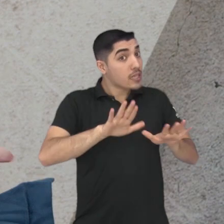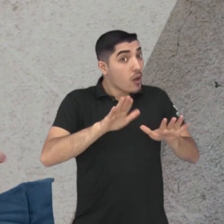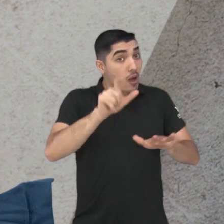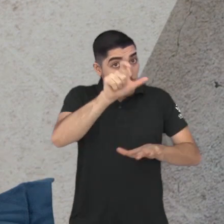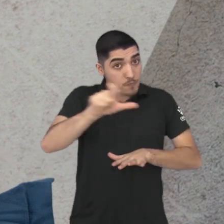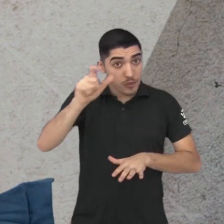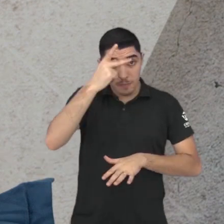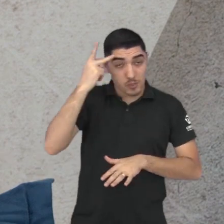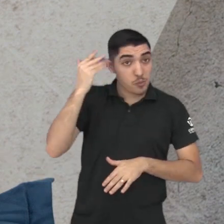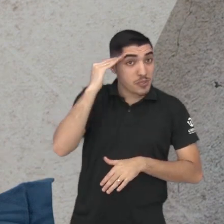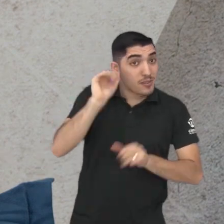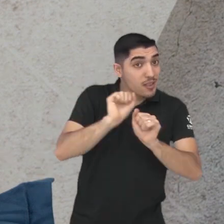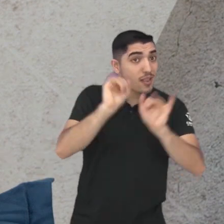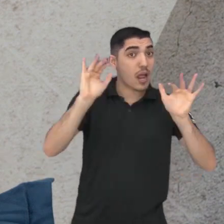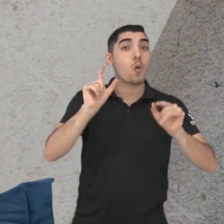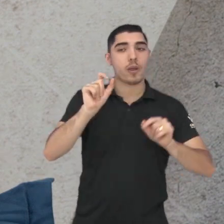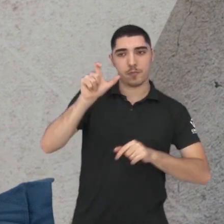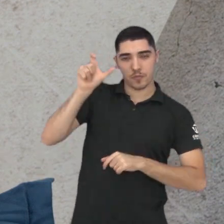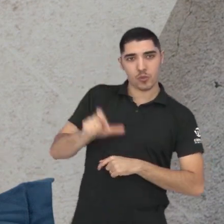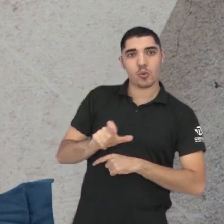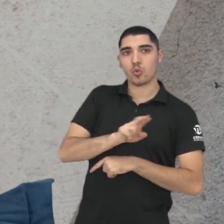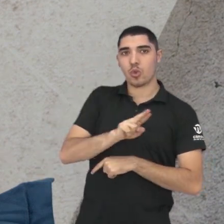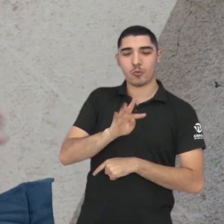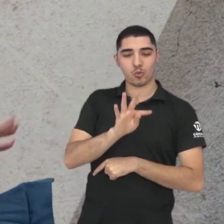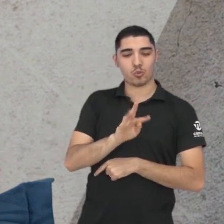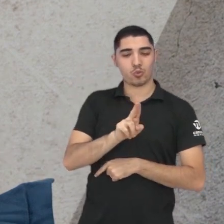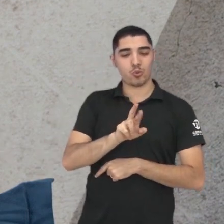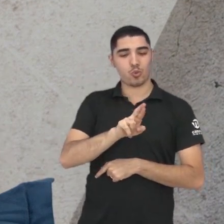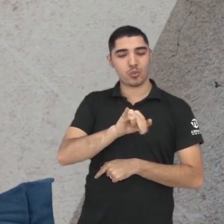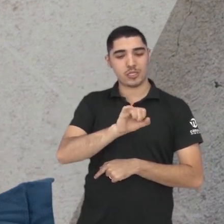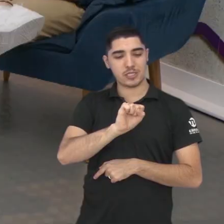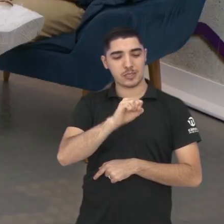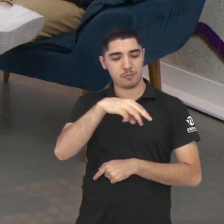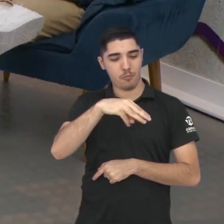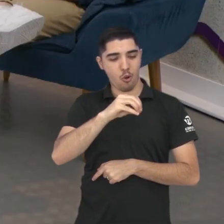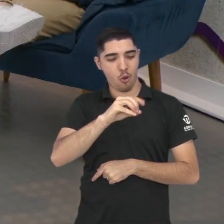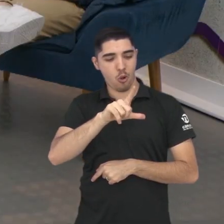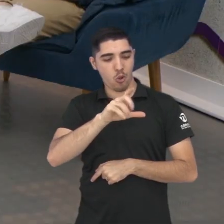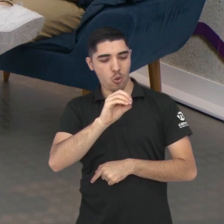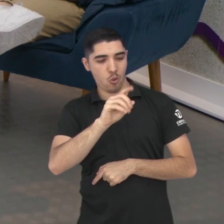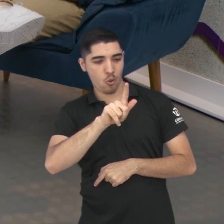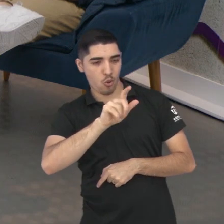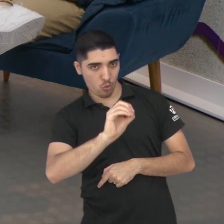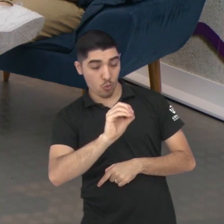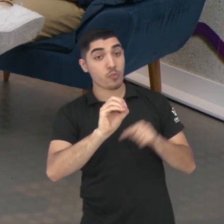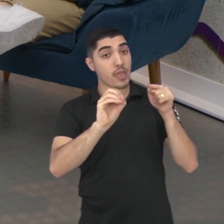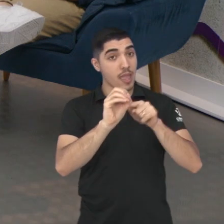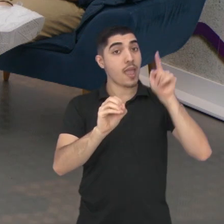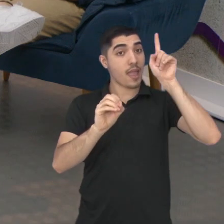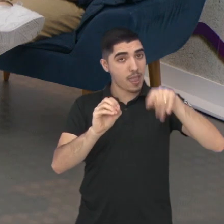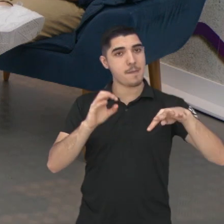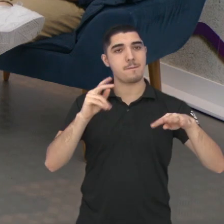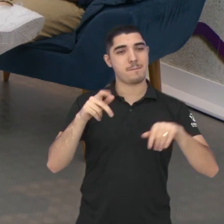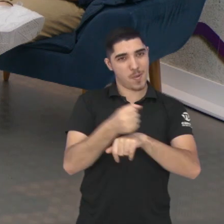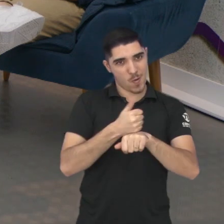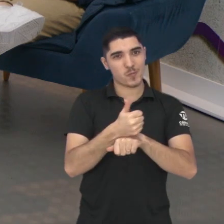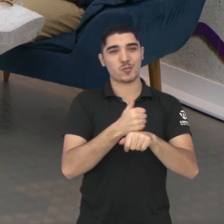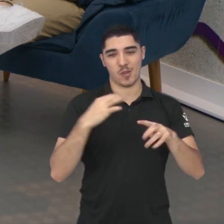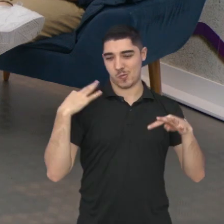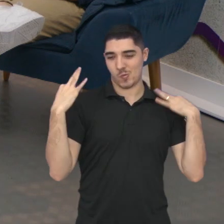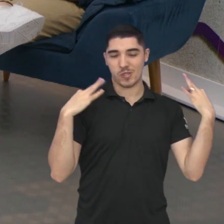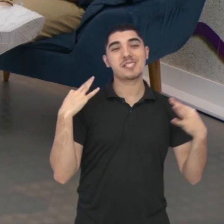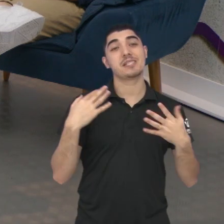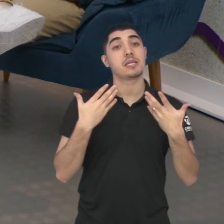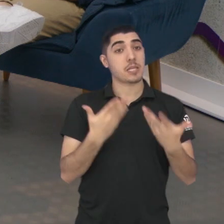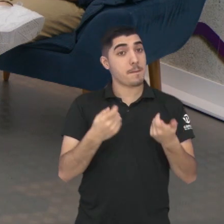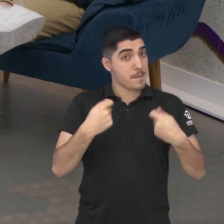bem claro, né? O profissional do turismo, que é o turismólogo, é um palavrão, né? Mas é uma palavra, é uma profissão, eu juro. Tem